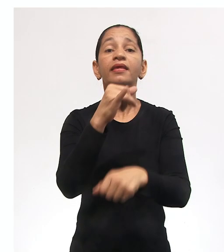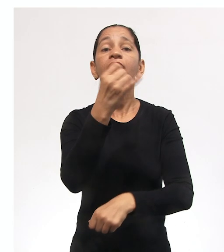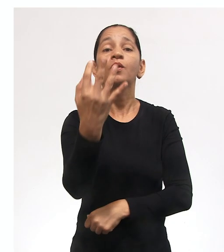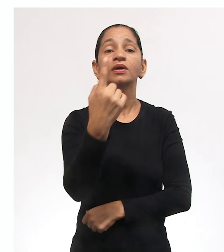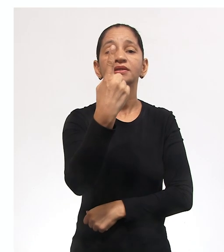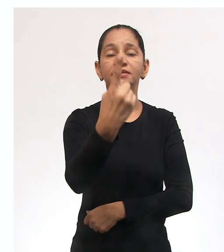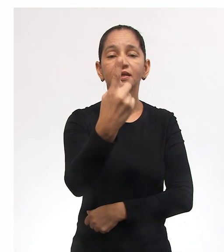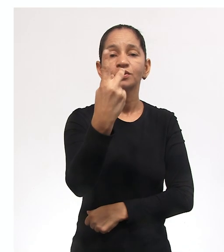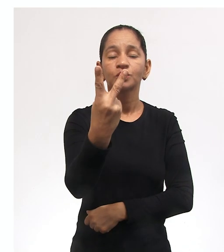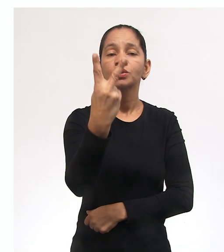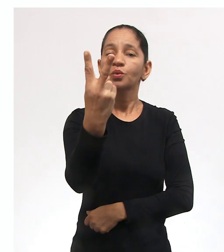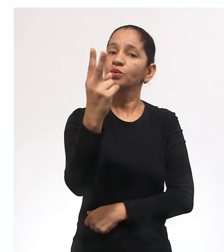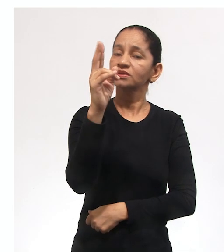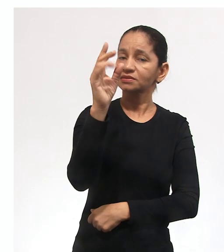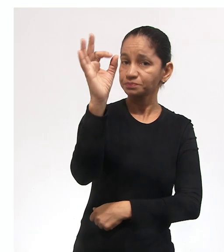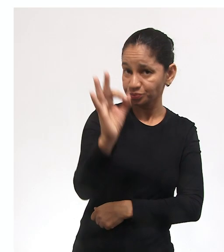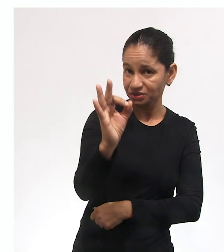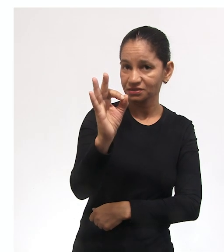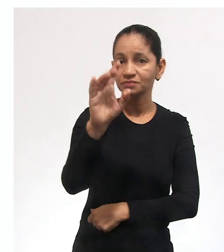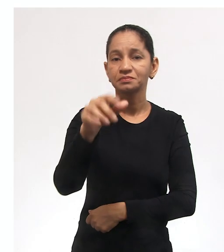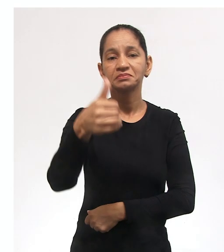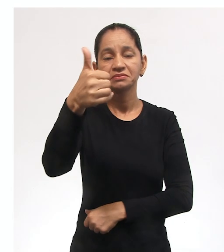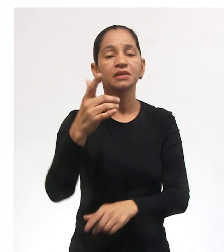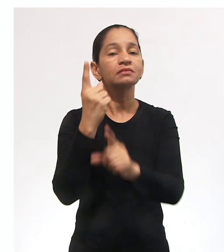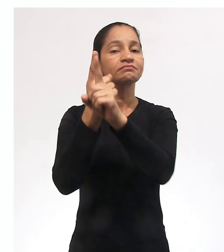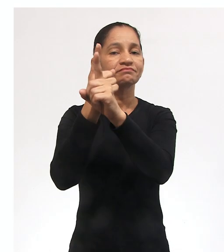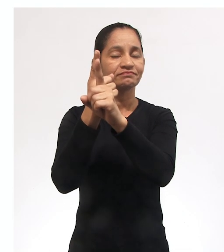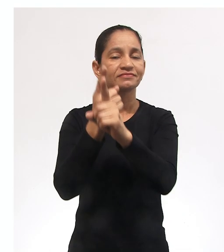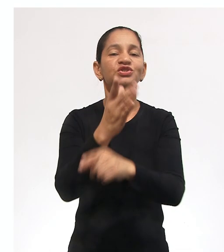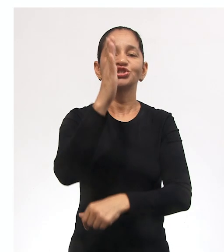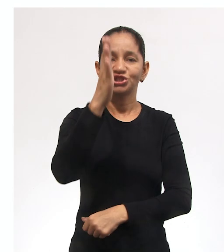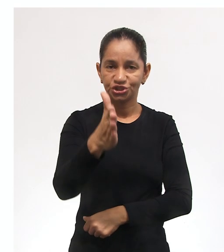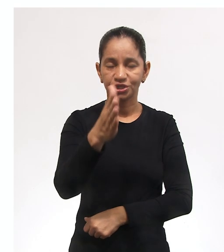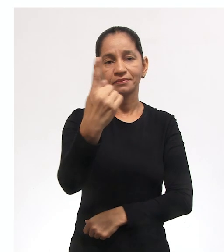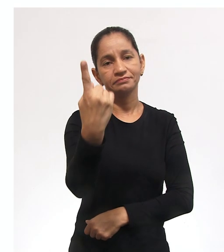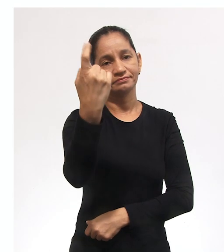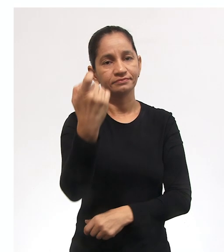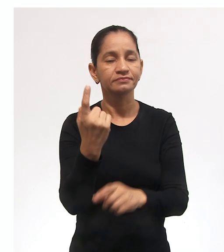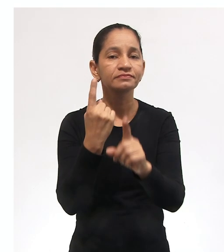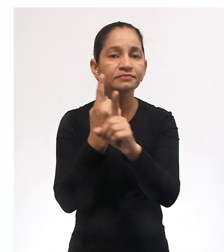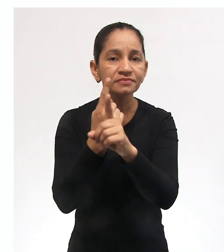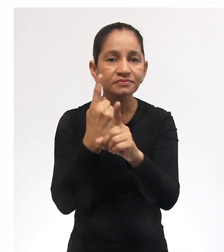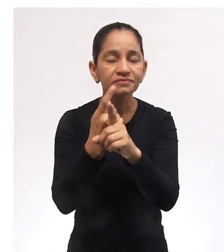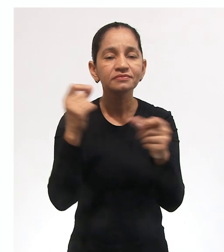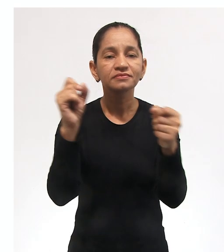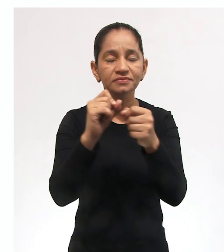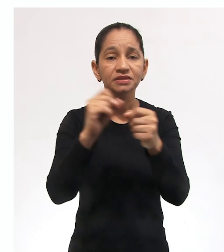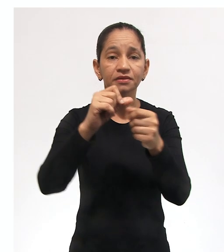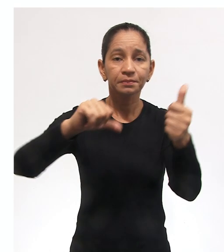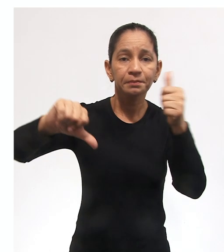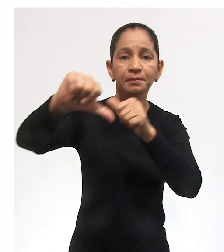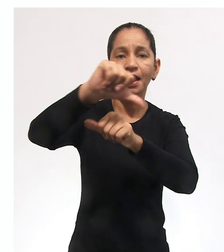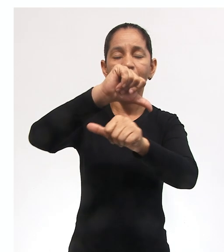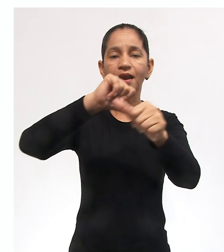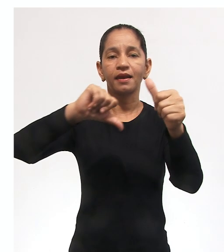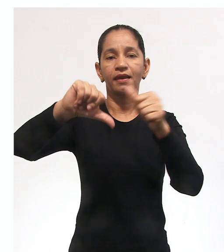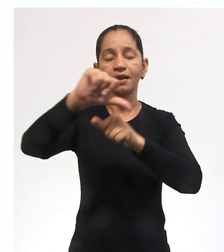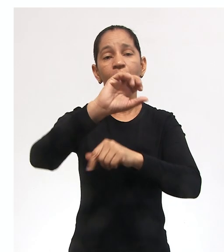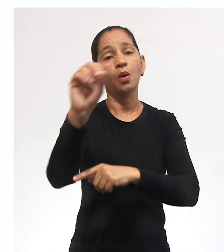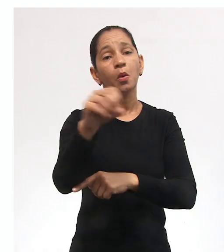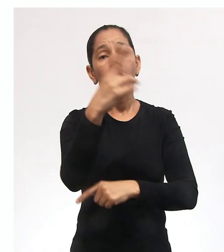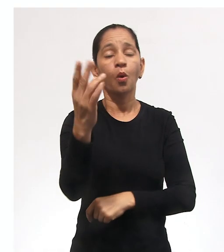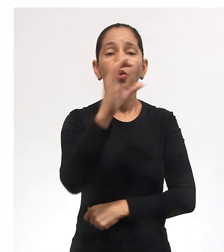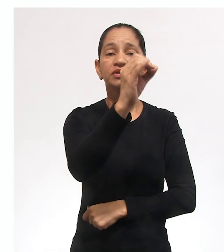12%, 112%. Para que a gente consiga resolver essa porcentagem, a gente precisa transformar esse número ou